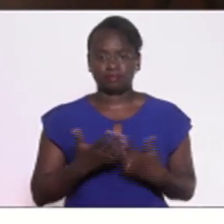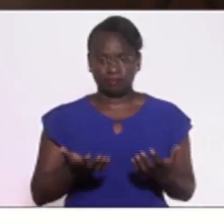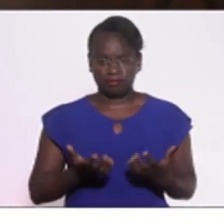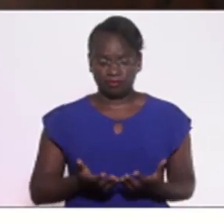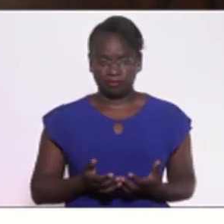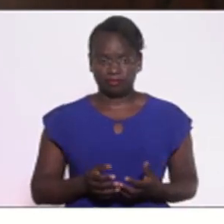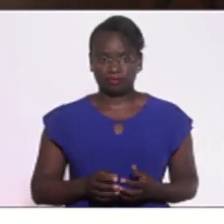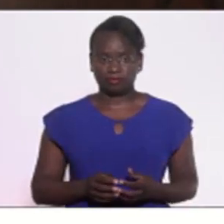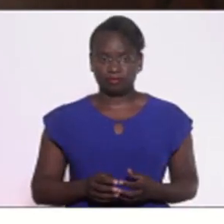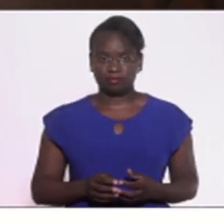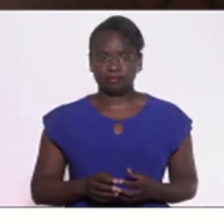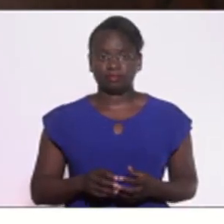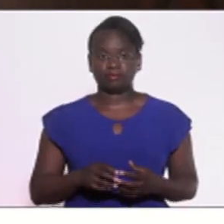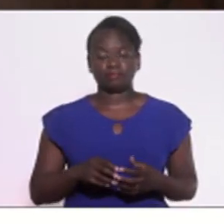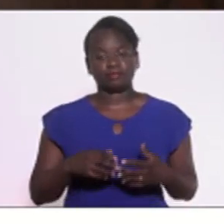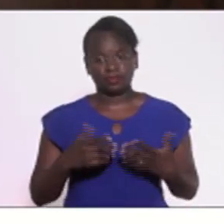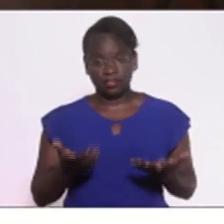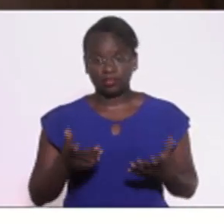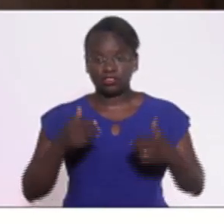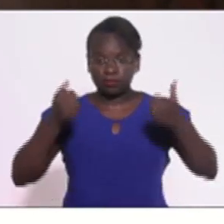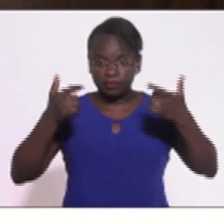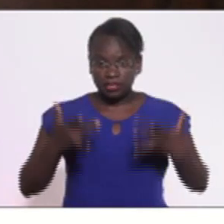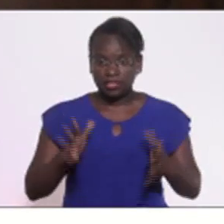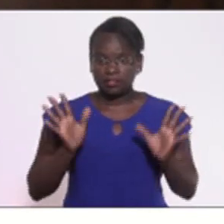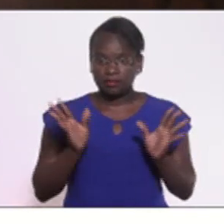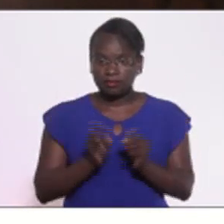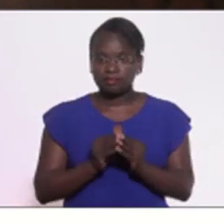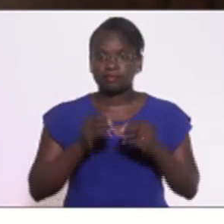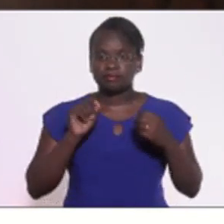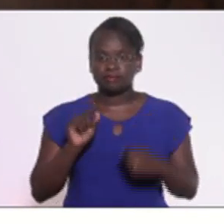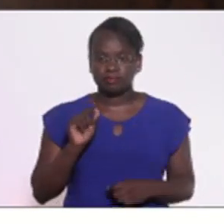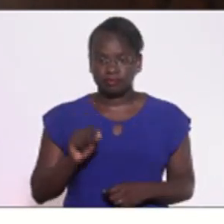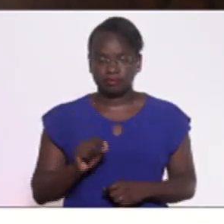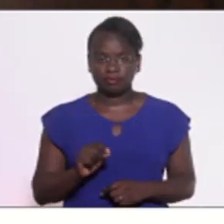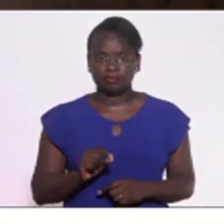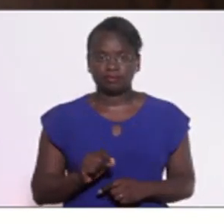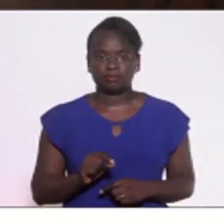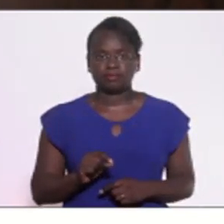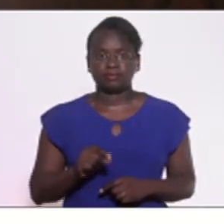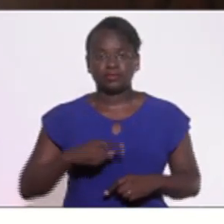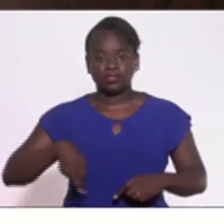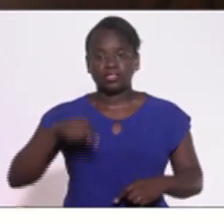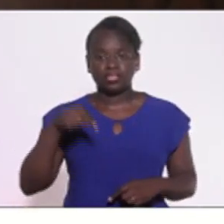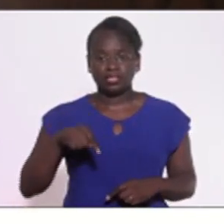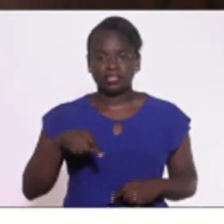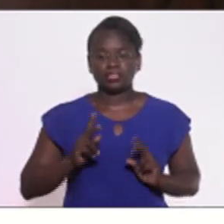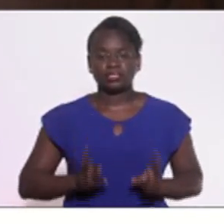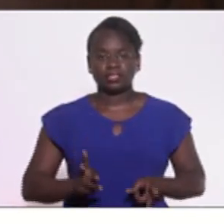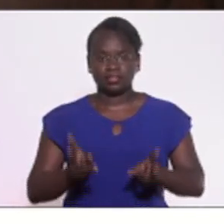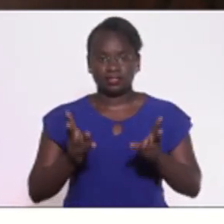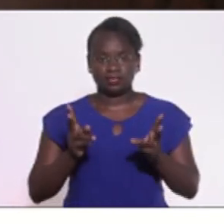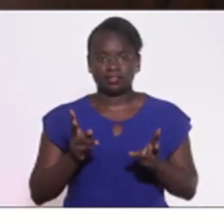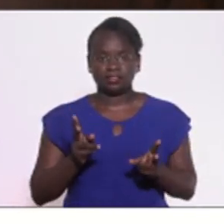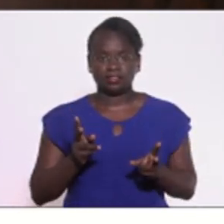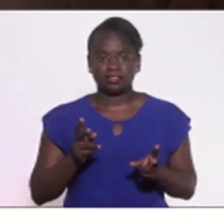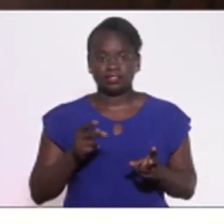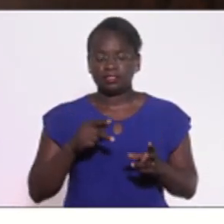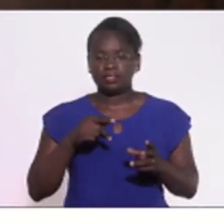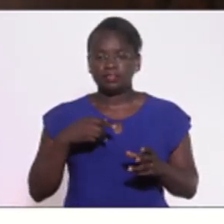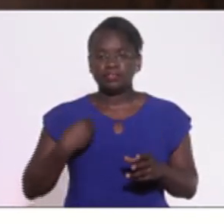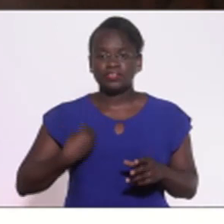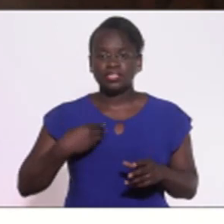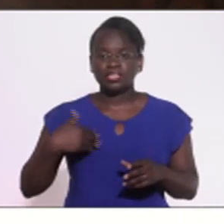Quero, portanto, concluir dizendo: nós estamos aqui sempre de